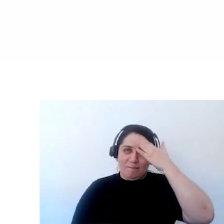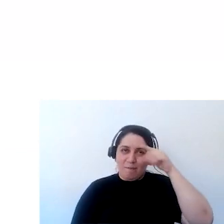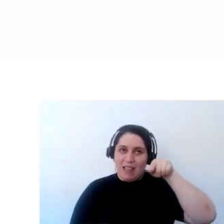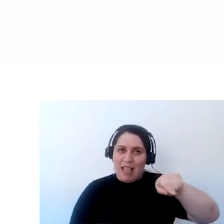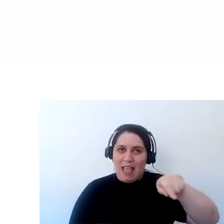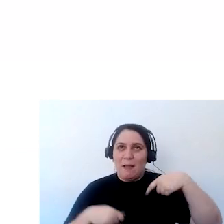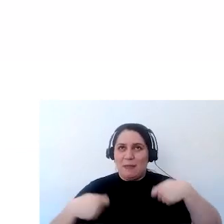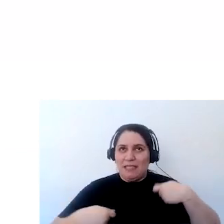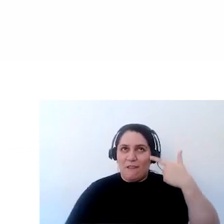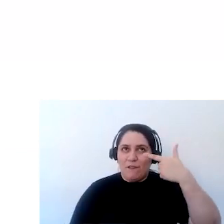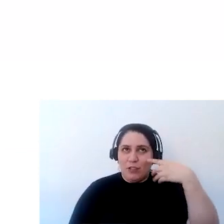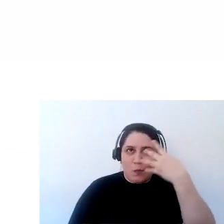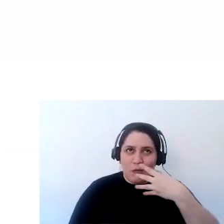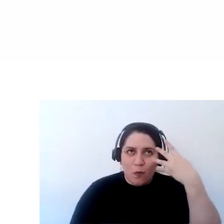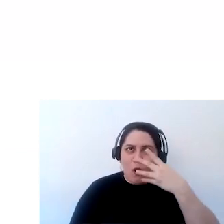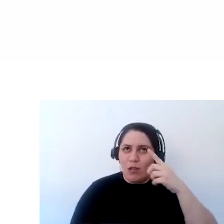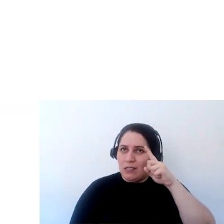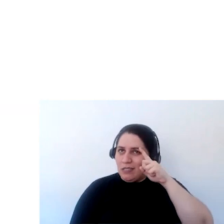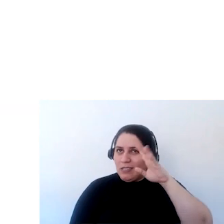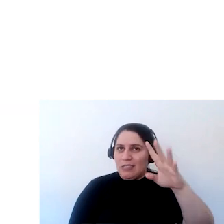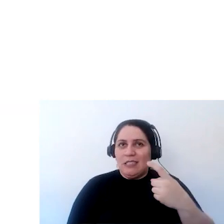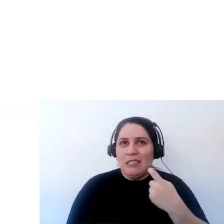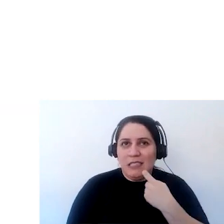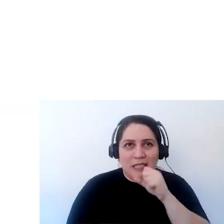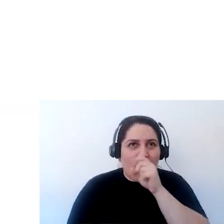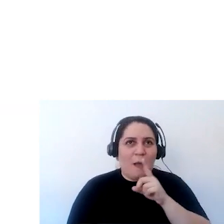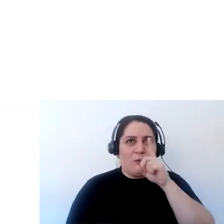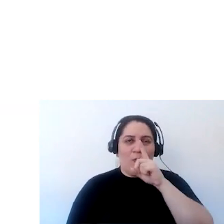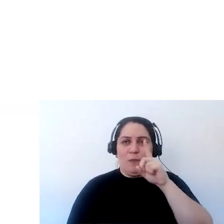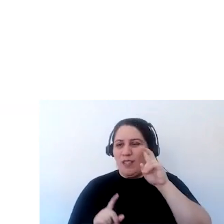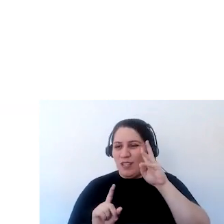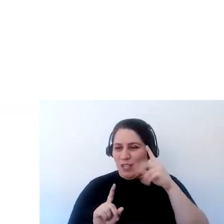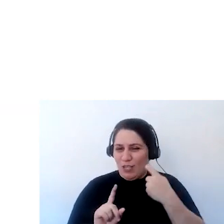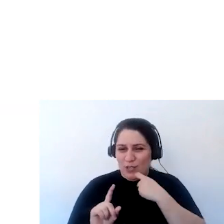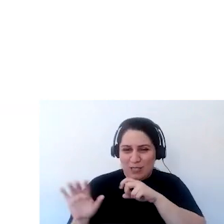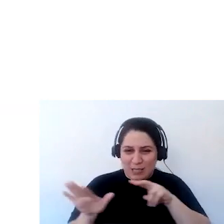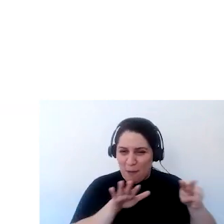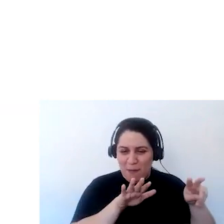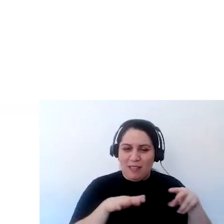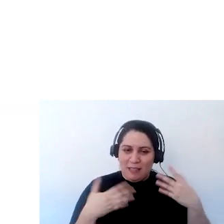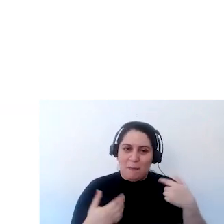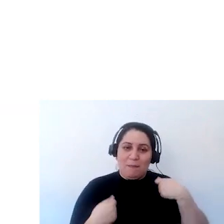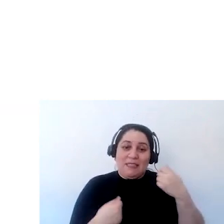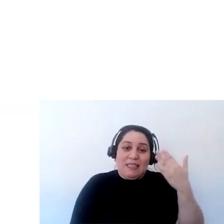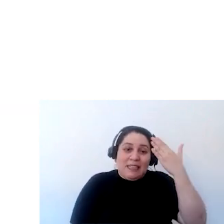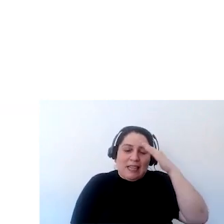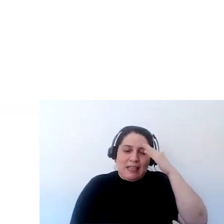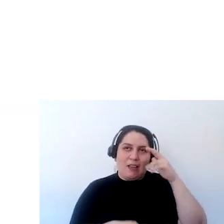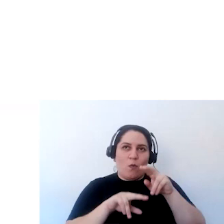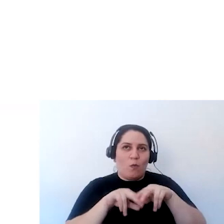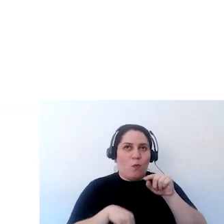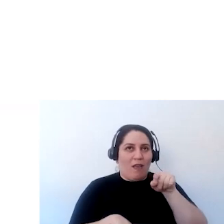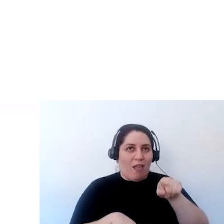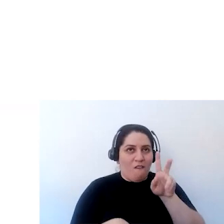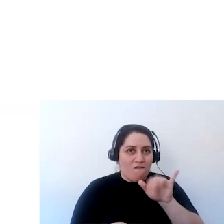disponível 24 horas, 7 dias por semana, né? Daí entra essa primeira etapa do Threat Modeling, que é entender o que, que a gente está